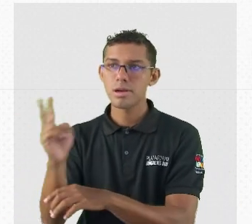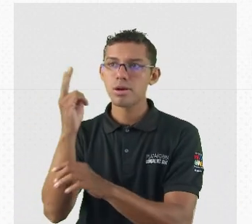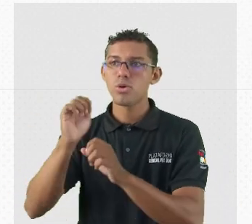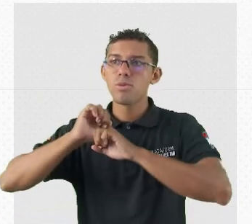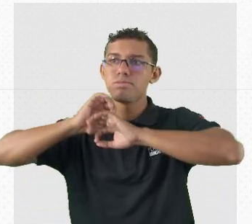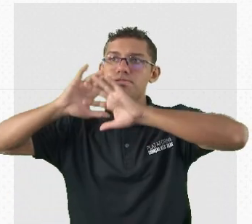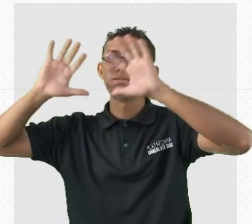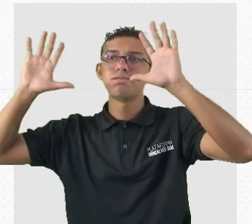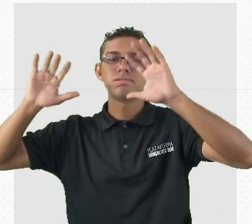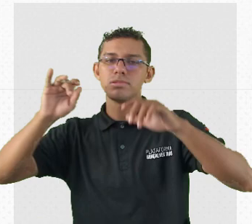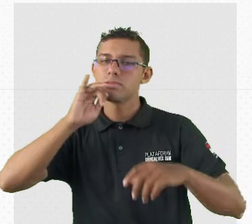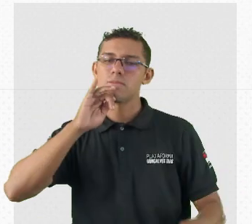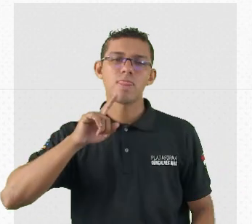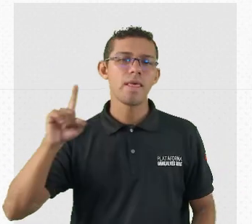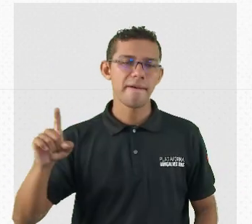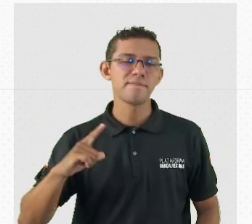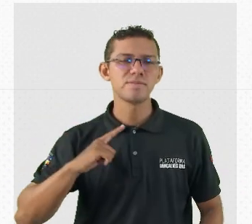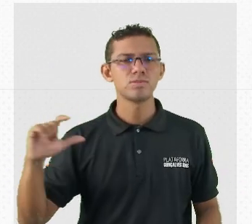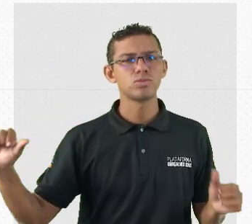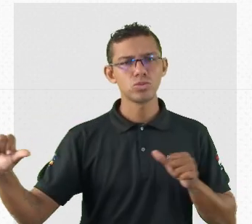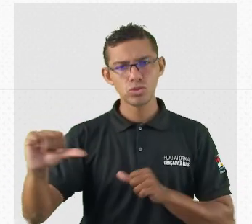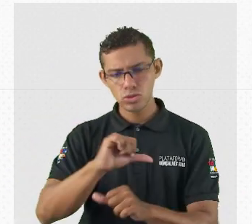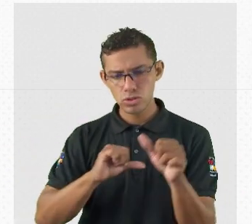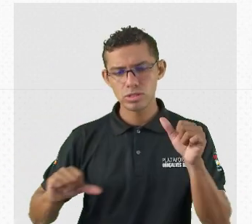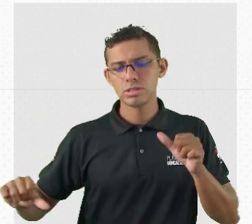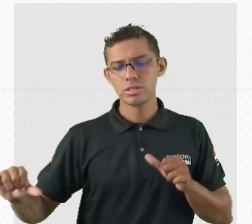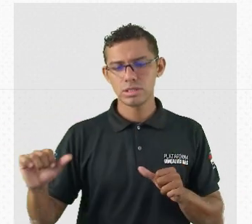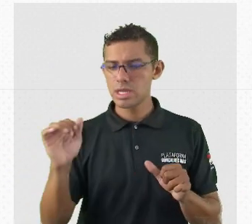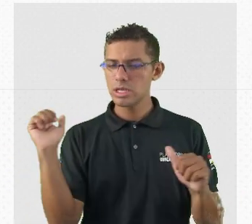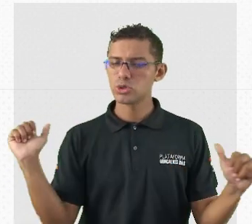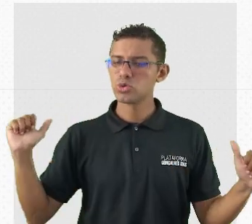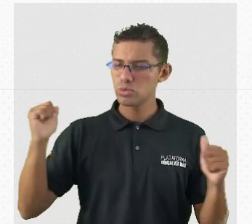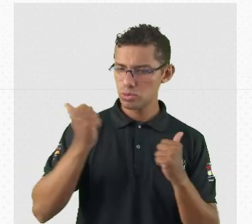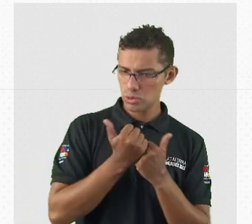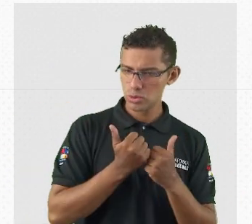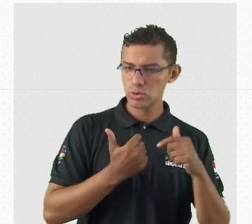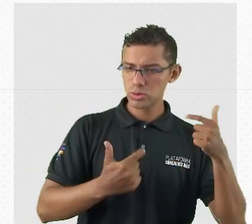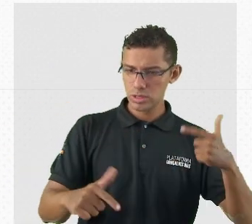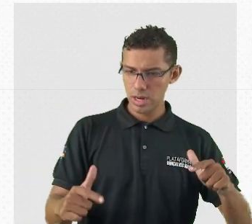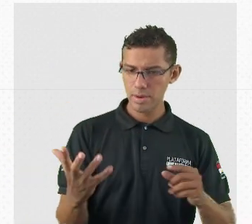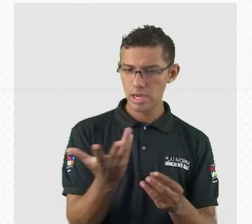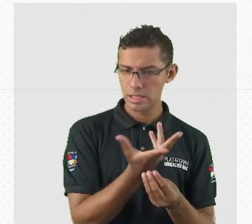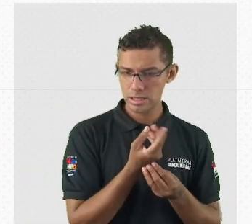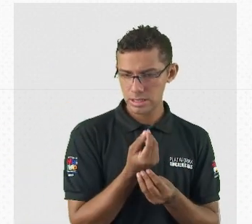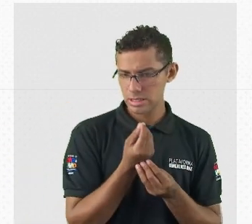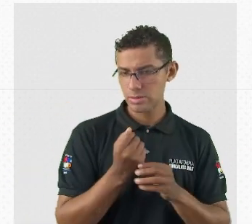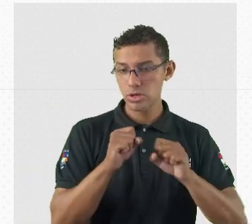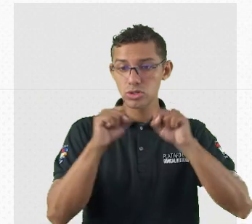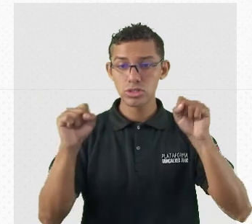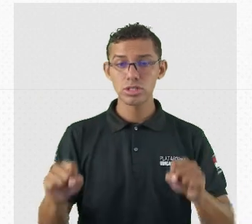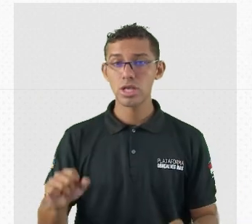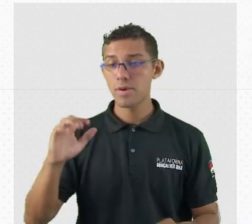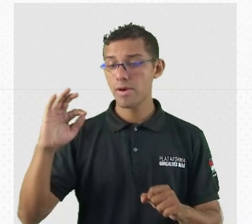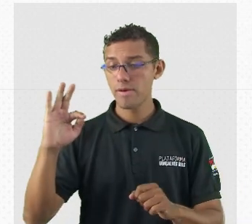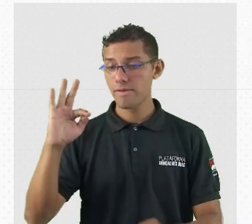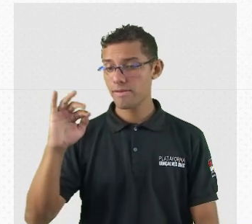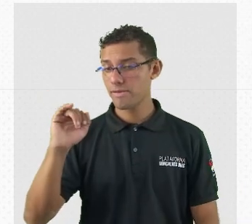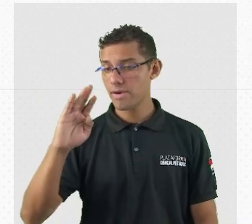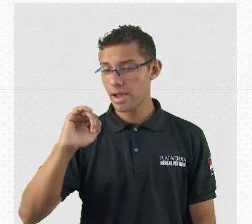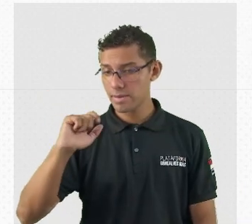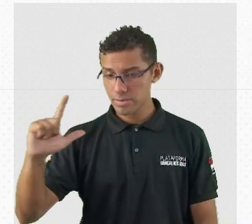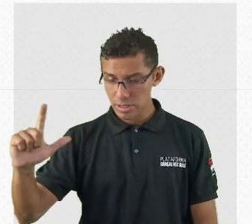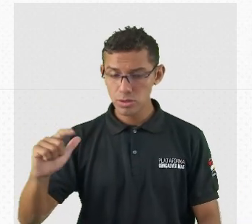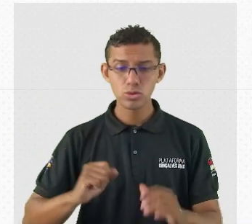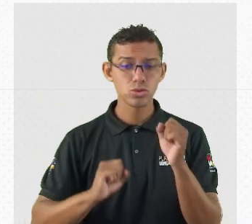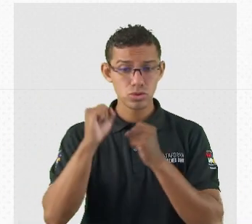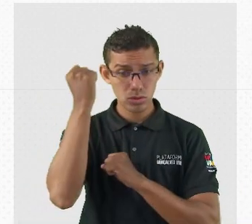claro, uma mudança desta forma de produzir. Há a substituição do trabalho artesanal pelo sistema fabril, que dá início